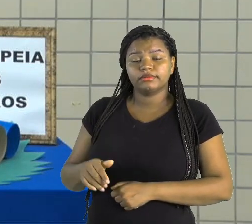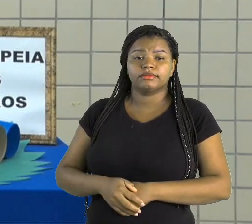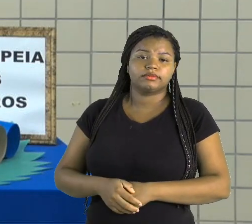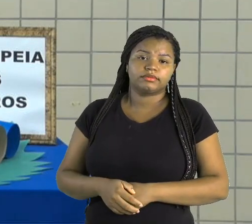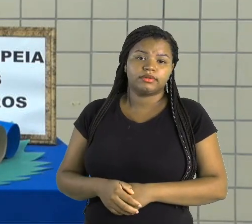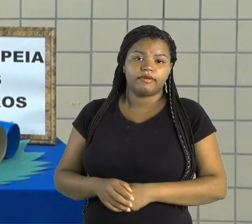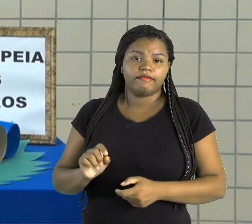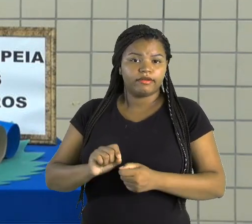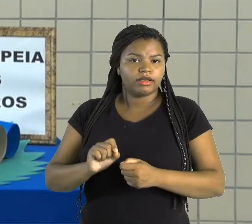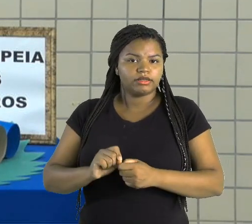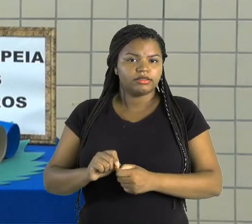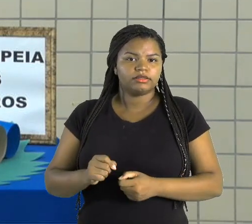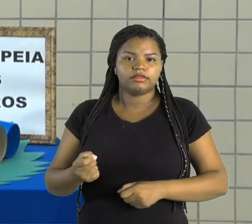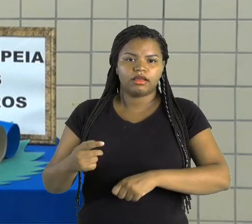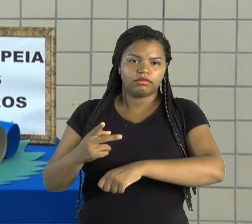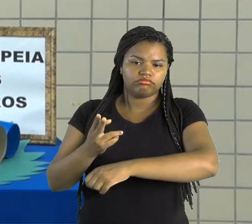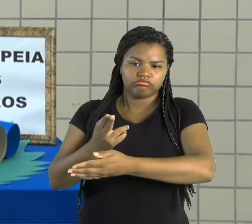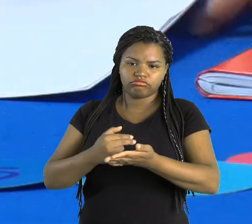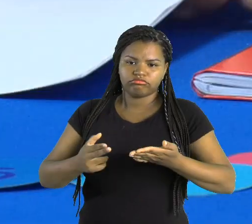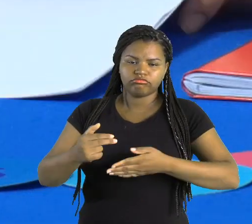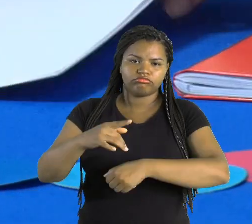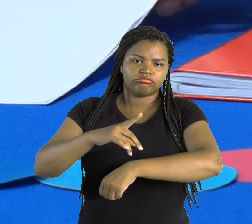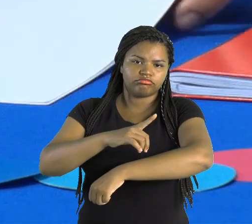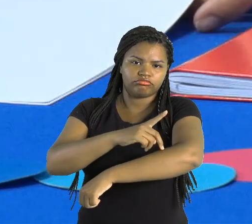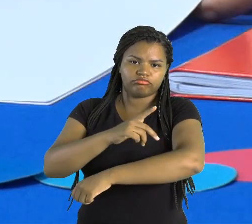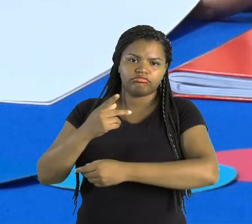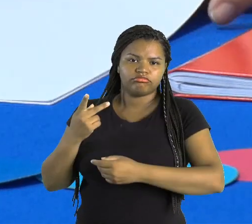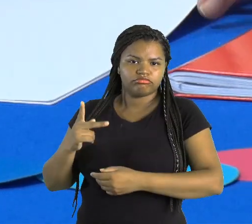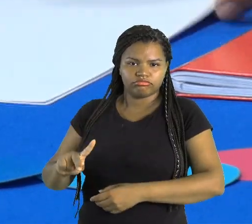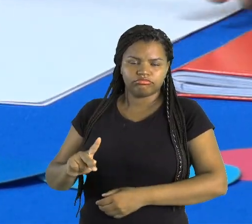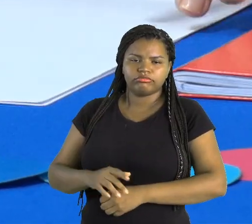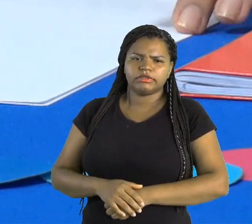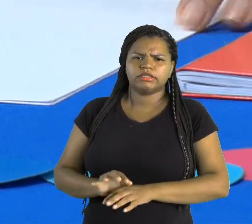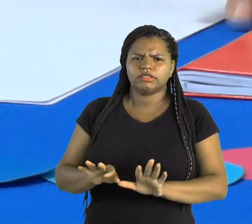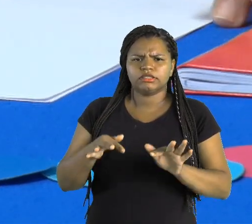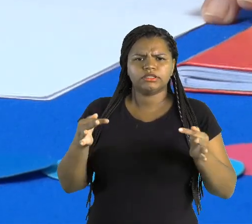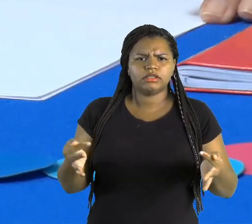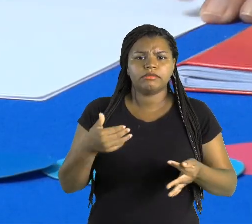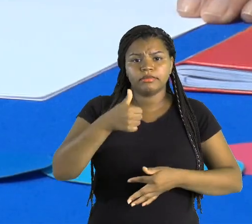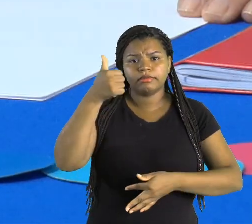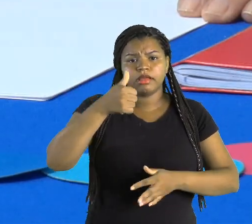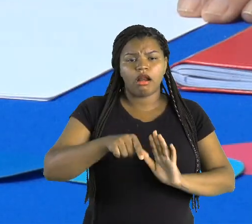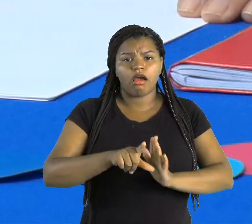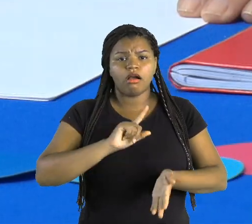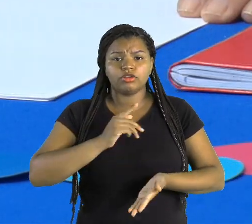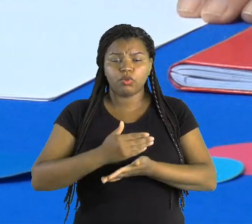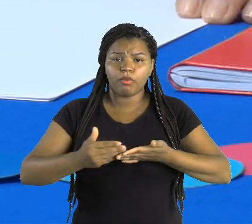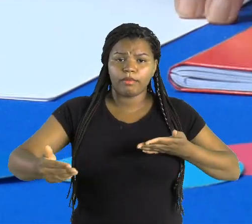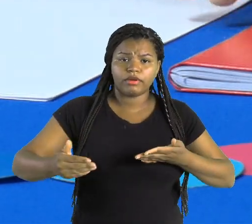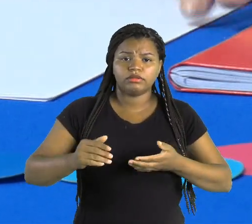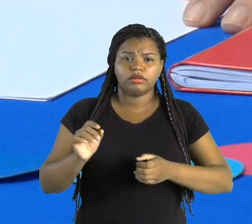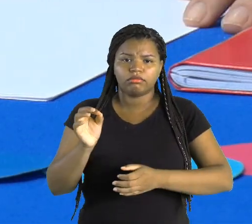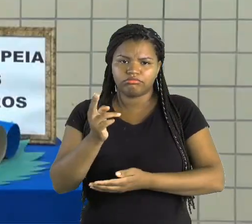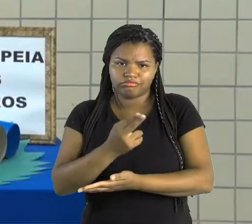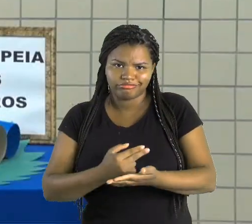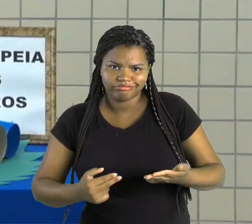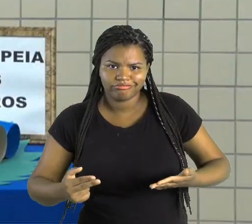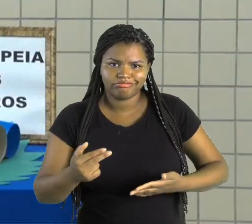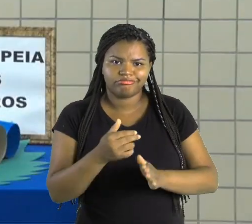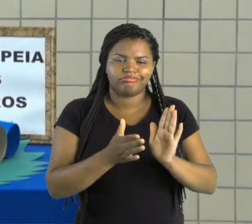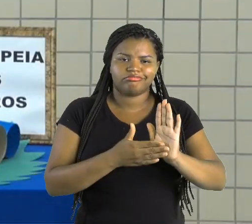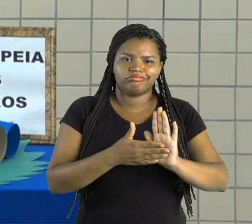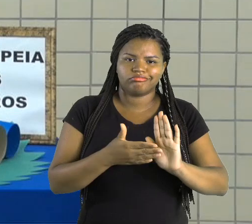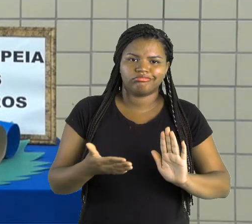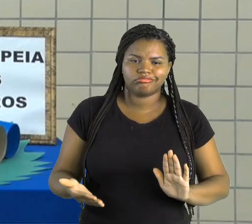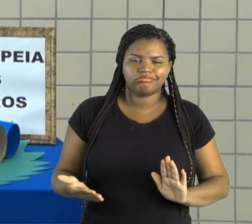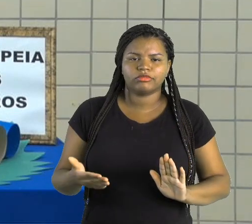a centopeia dela. Muito simples. Só que, primeiramente, antes da criança começar a construção dessa proposta,